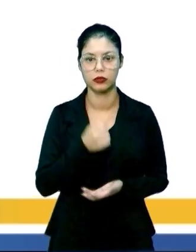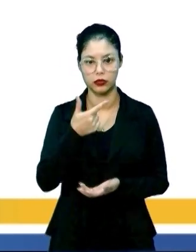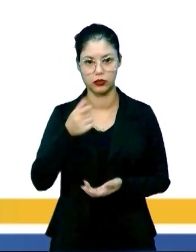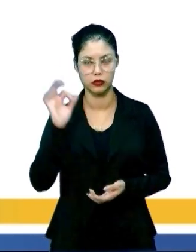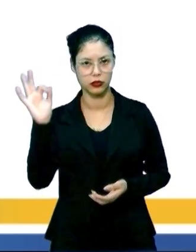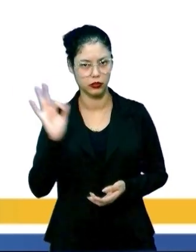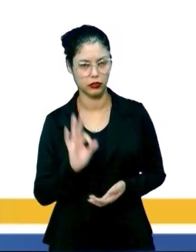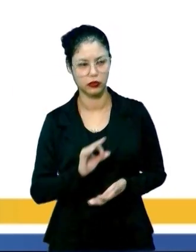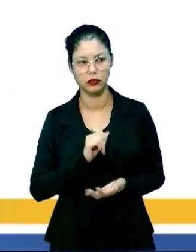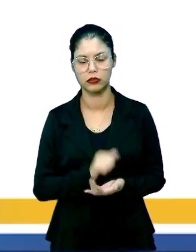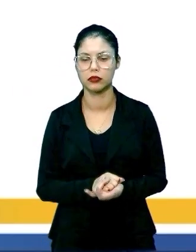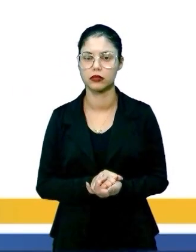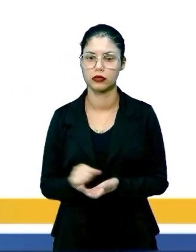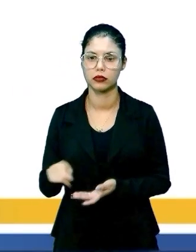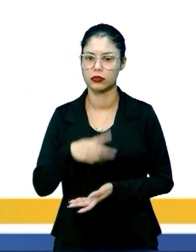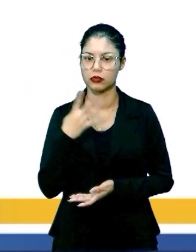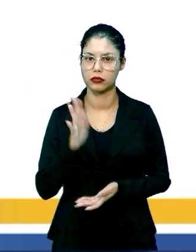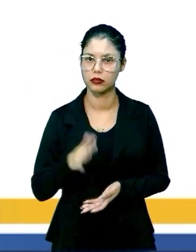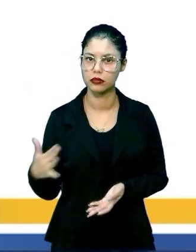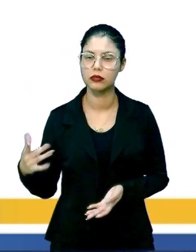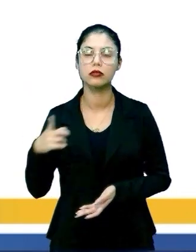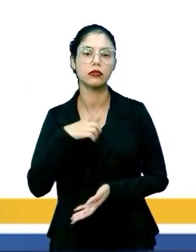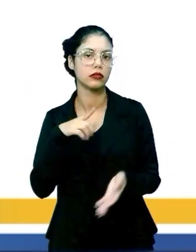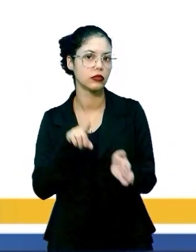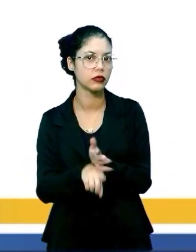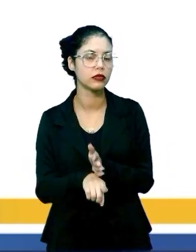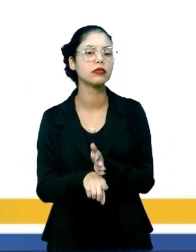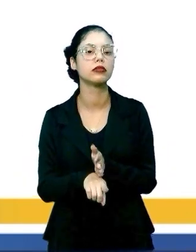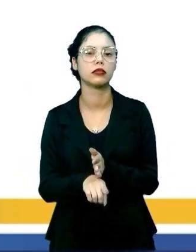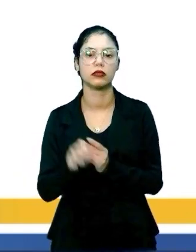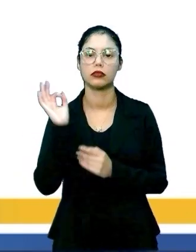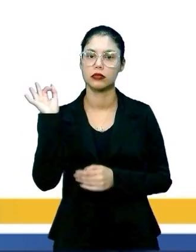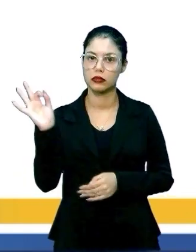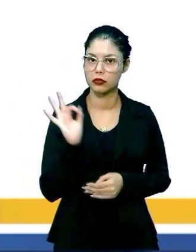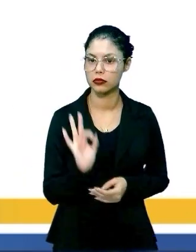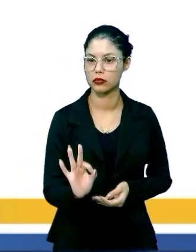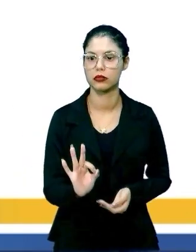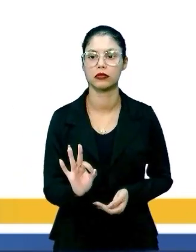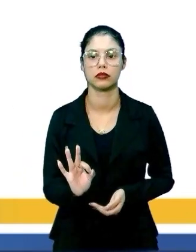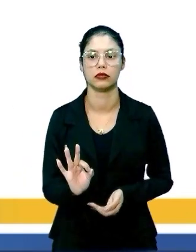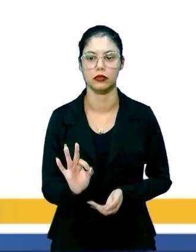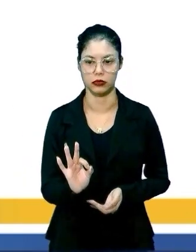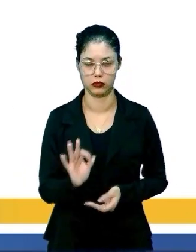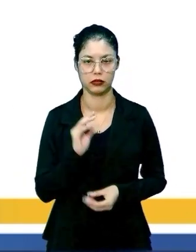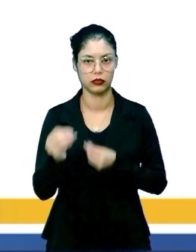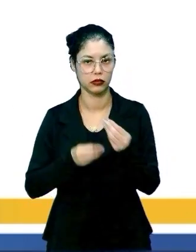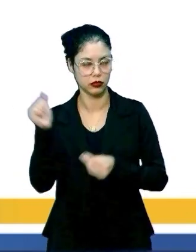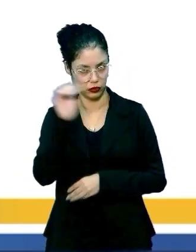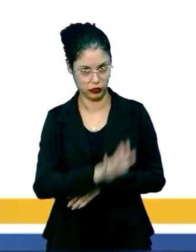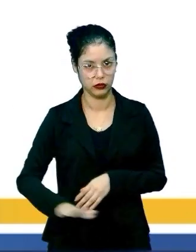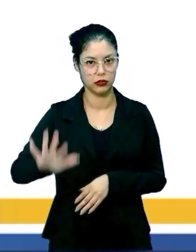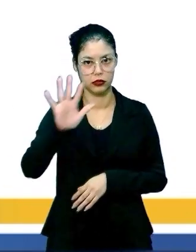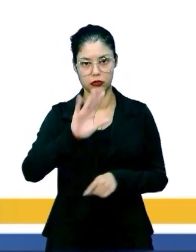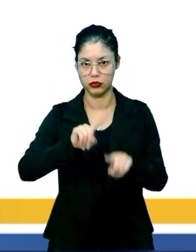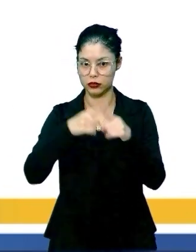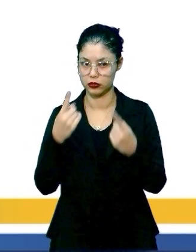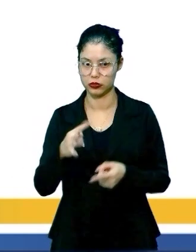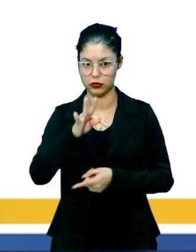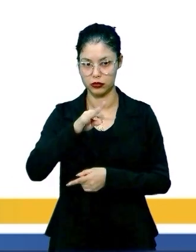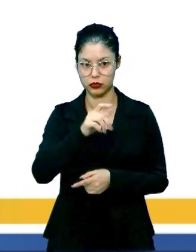20%. Quando tem uma questão, a porcentagem é dada da forma geral, mas na